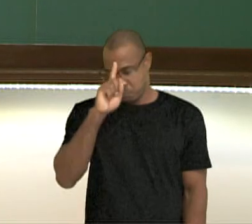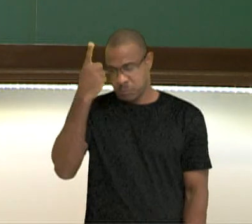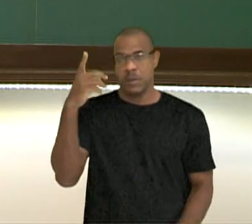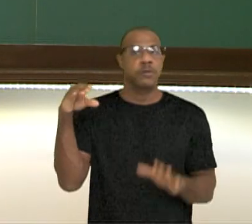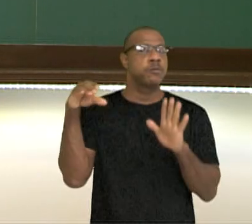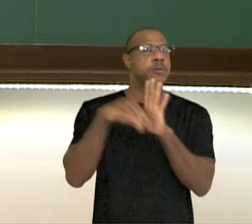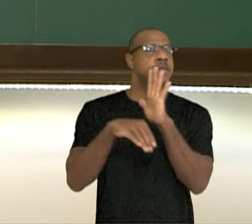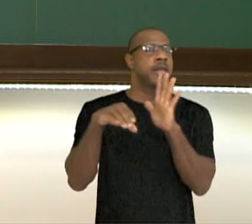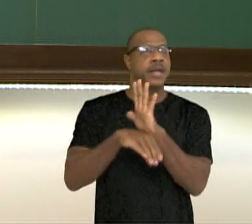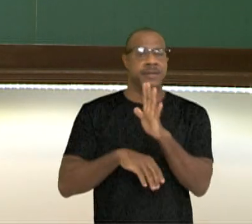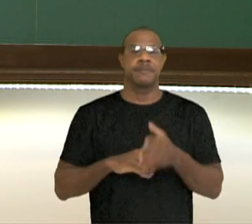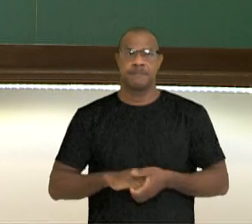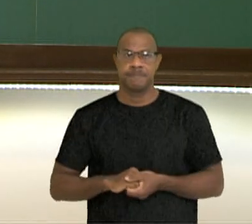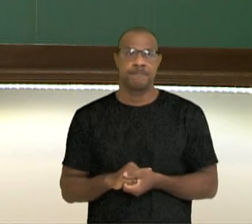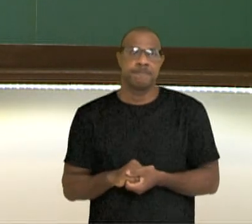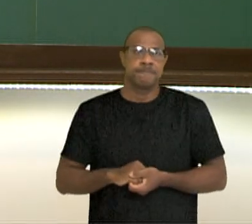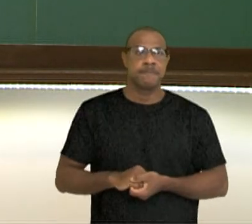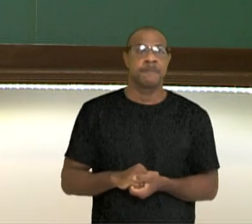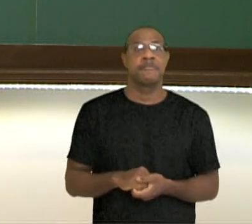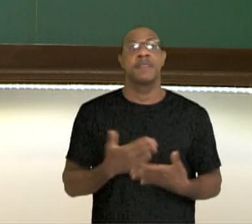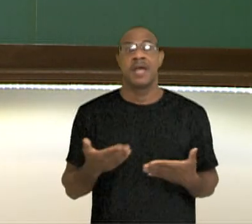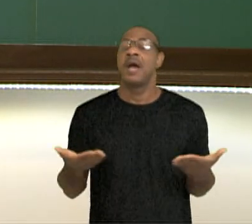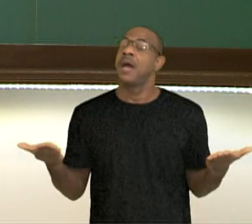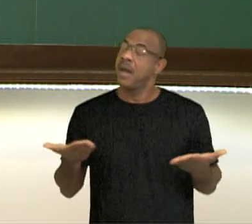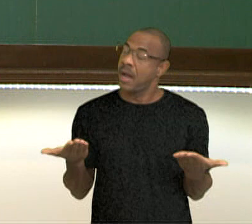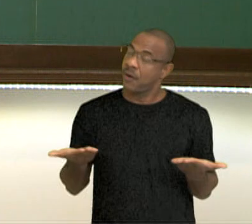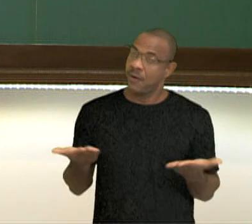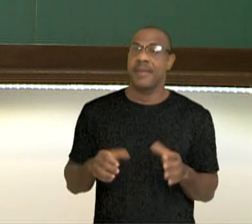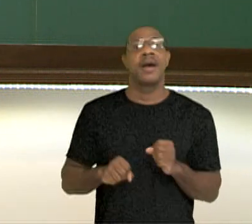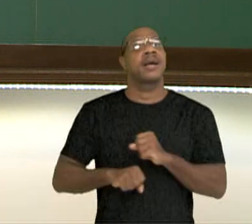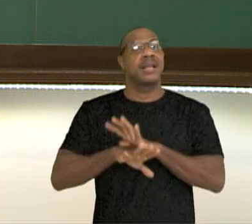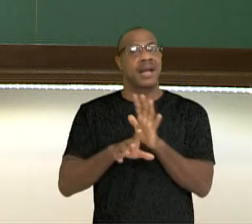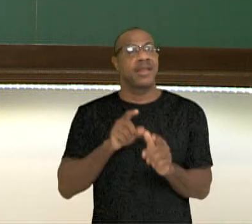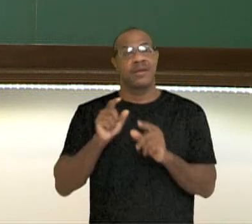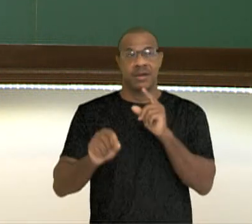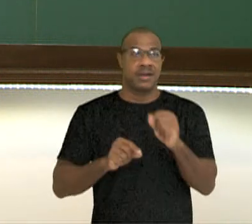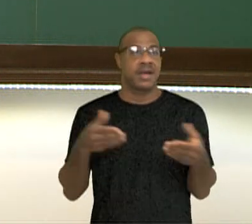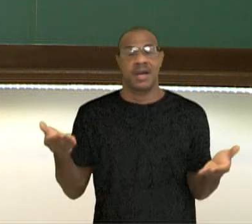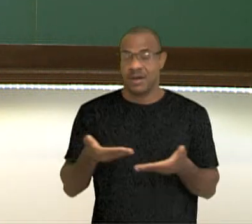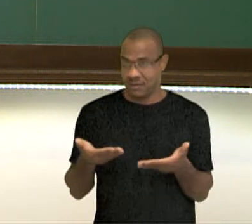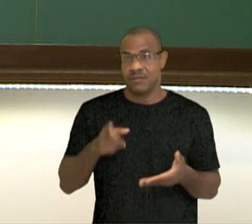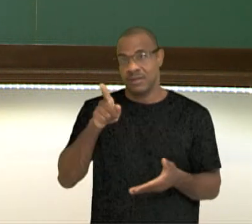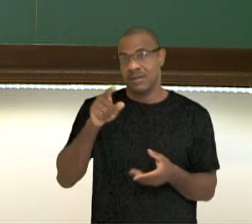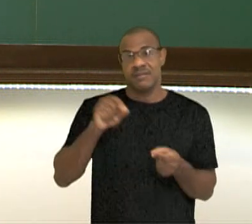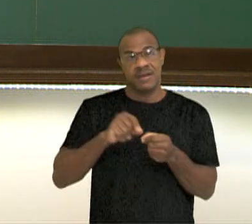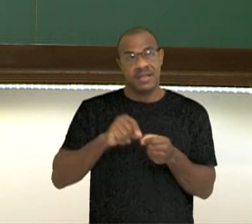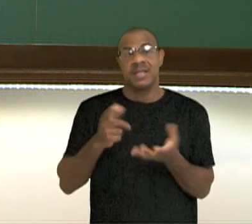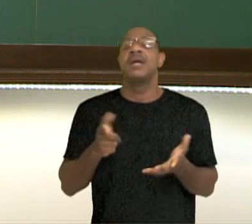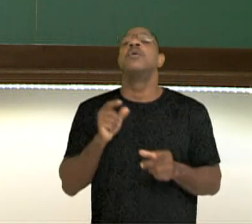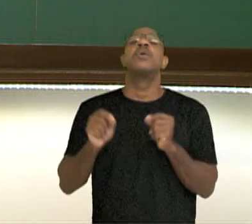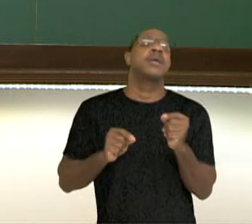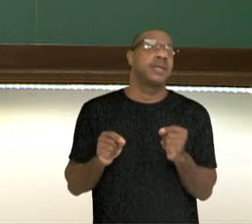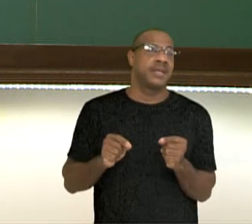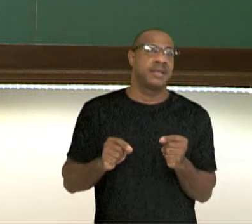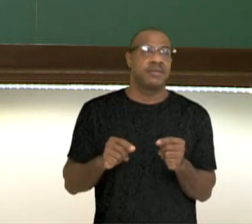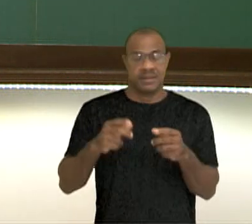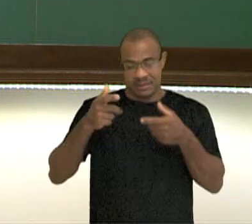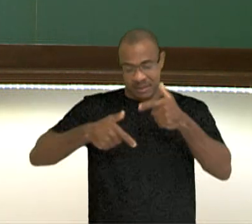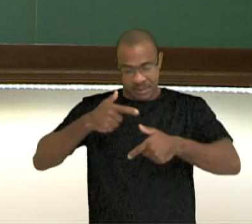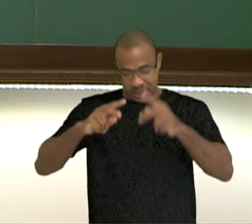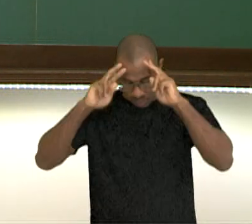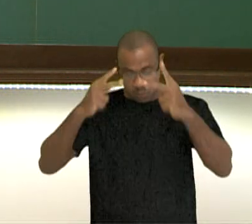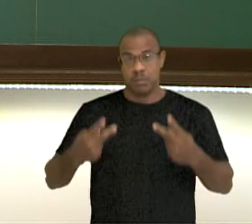conceitos artísticos. E é claro que, a partir disso, a gente vai estar trabalhando o lado humano,